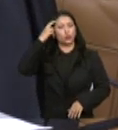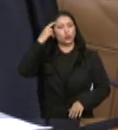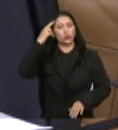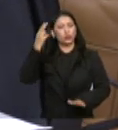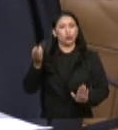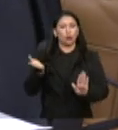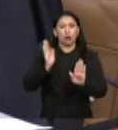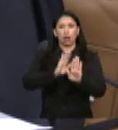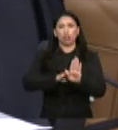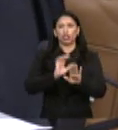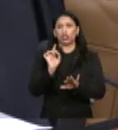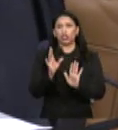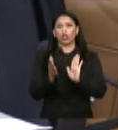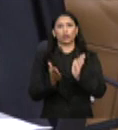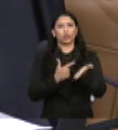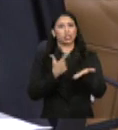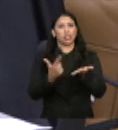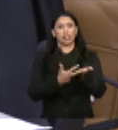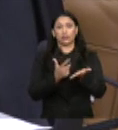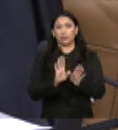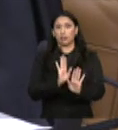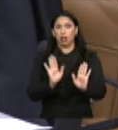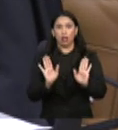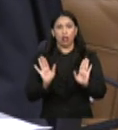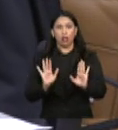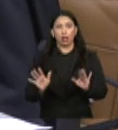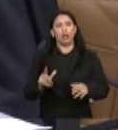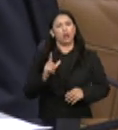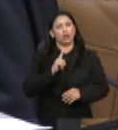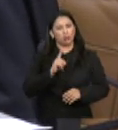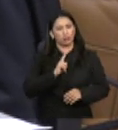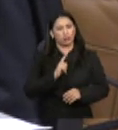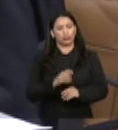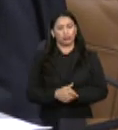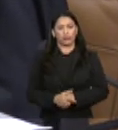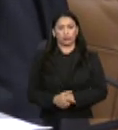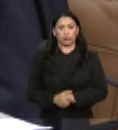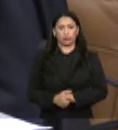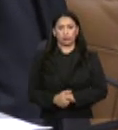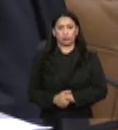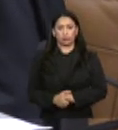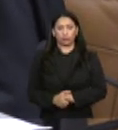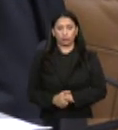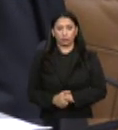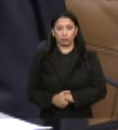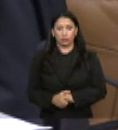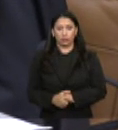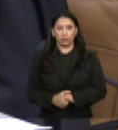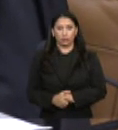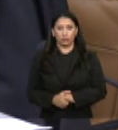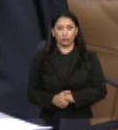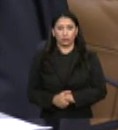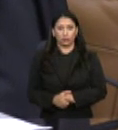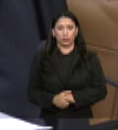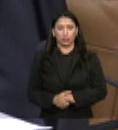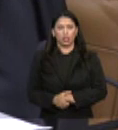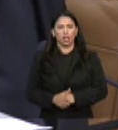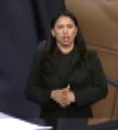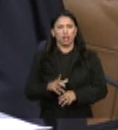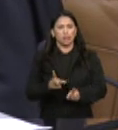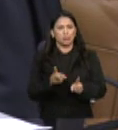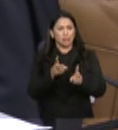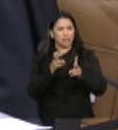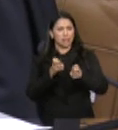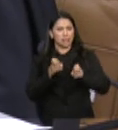ou enciclopedismo vazio é um equívoco nele ver o apuro da linguagem como